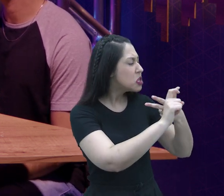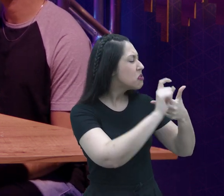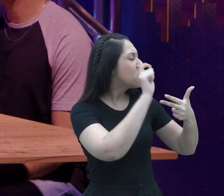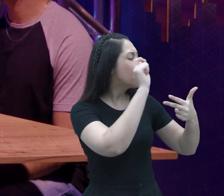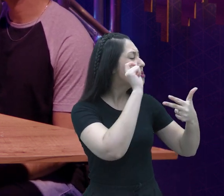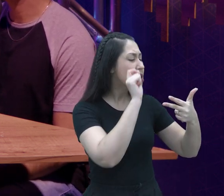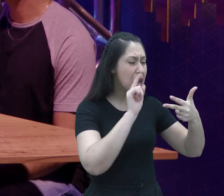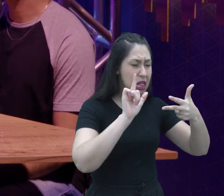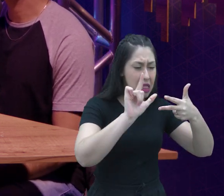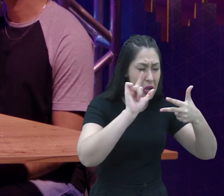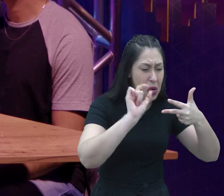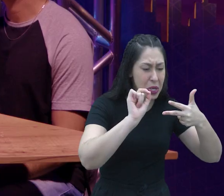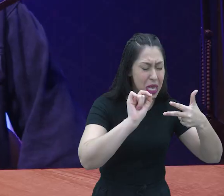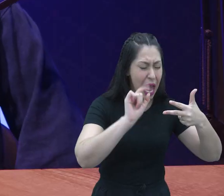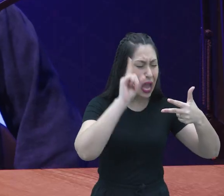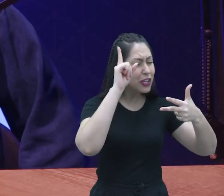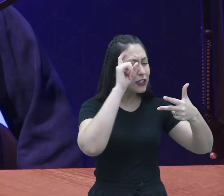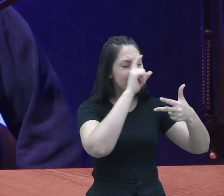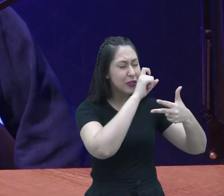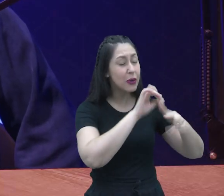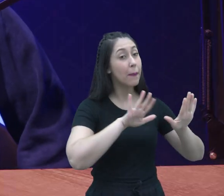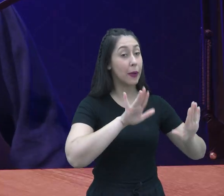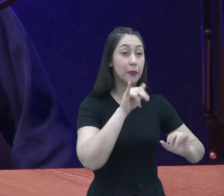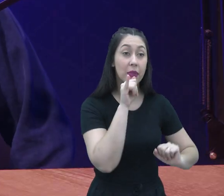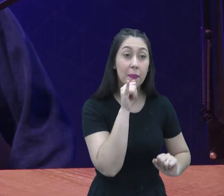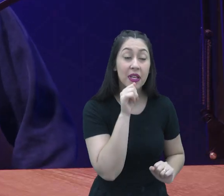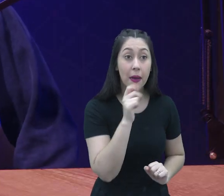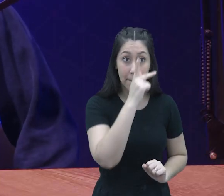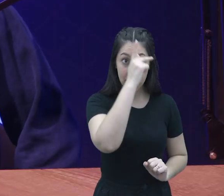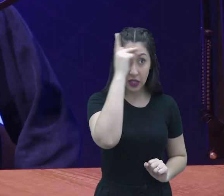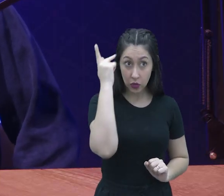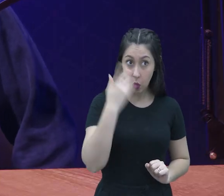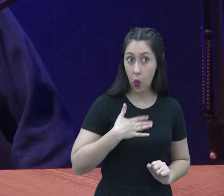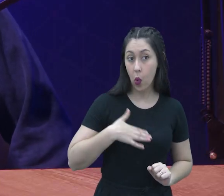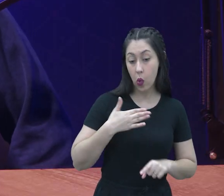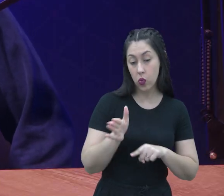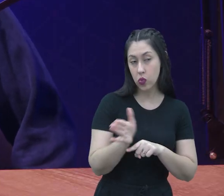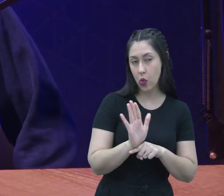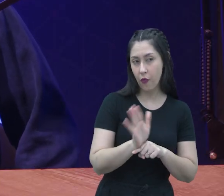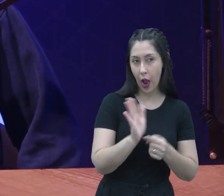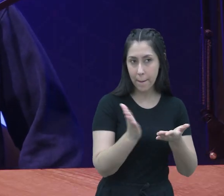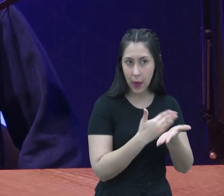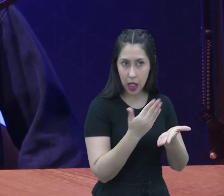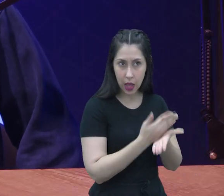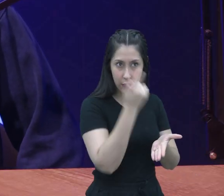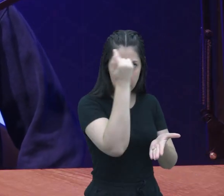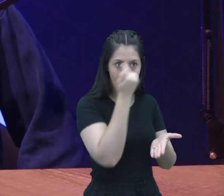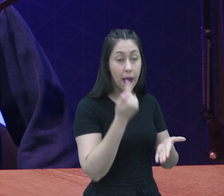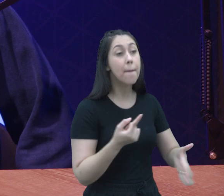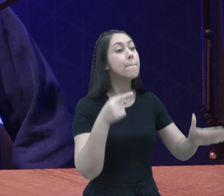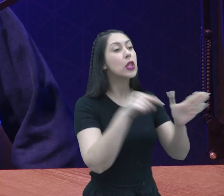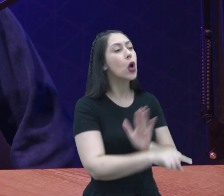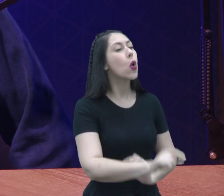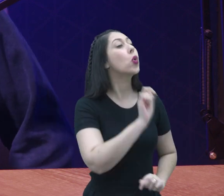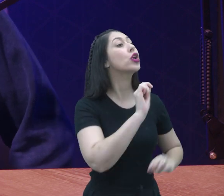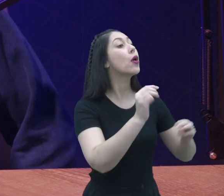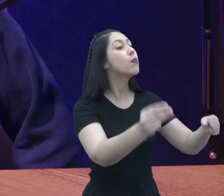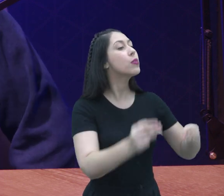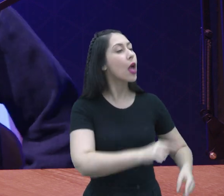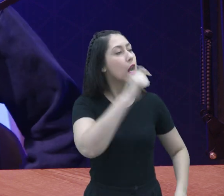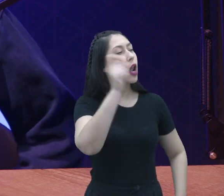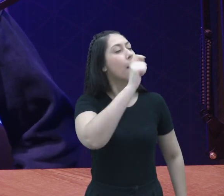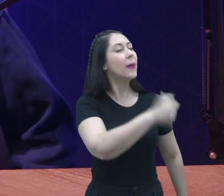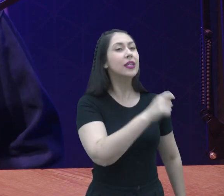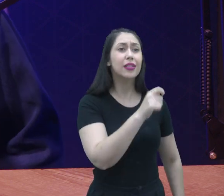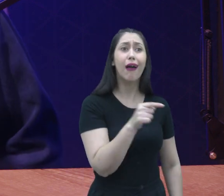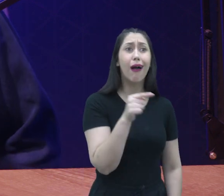é o poder legislativo e tudo mais. Só que eu acho que, por exemplo, pra quem gosta de Harry Potter, se pergunta pra essa pessoa o que é o Ministério da Magia,